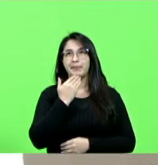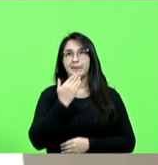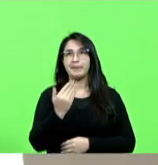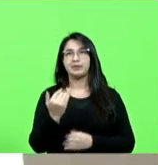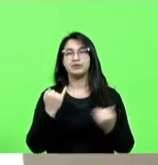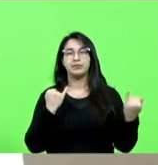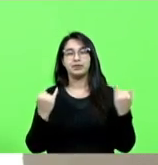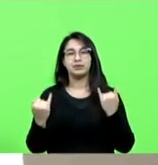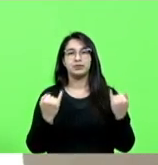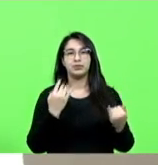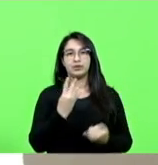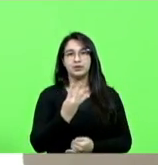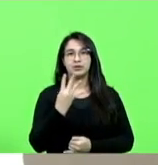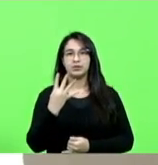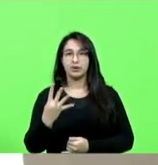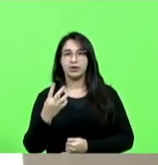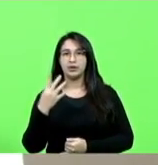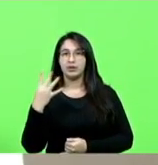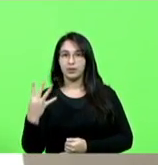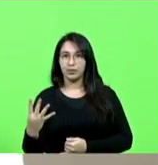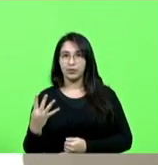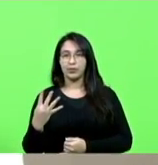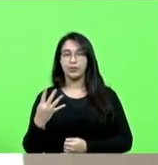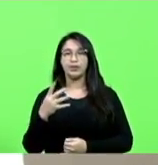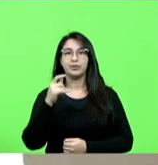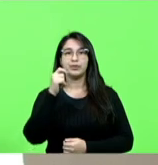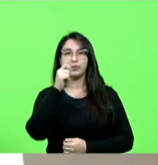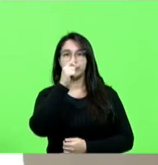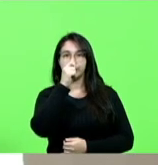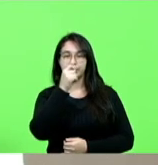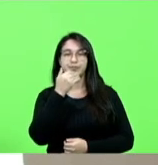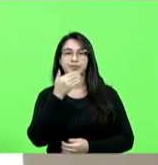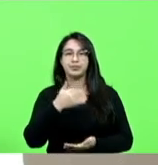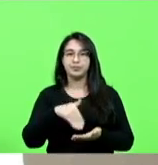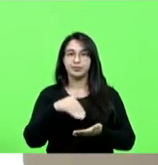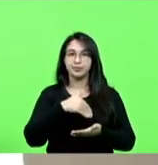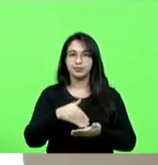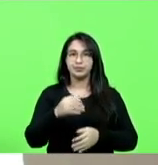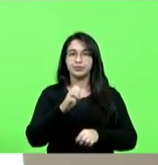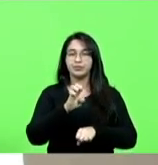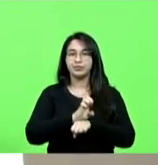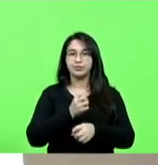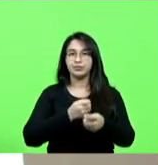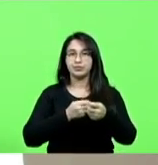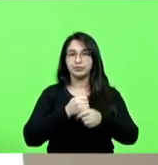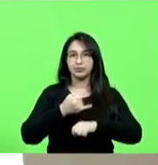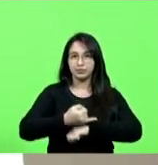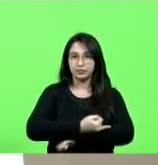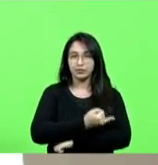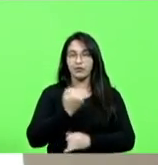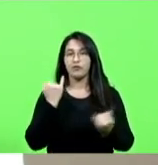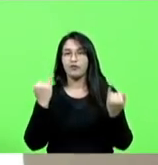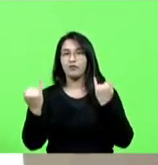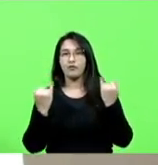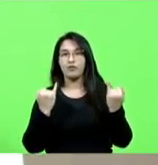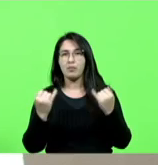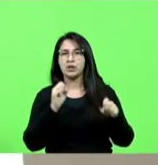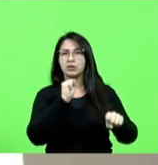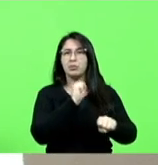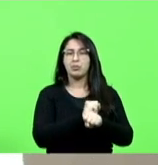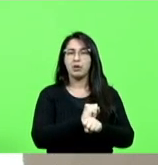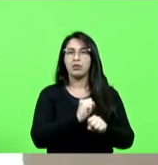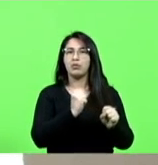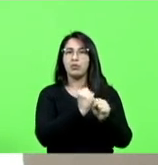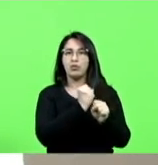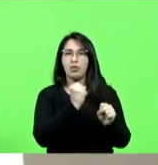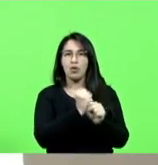Pedido de informação 444. Autor deputado João Amin solicitando ao secretário de Estado da Infraestrutura informações acerca da paralisação da obra que